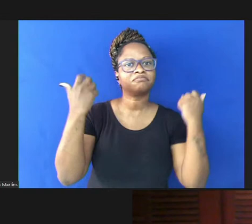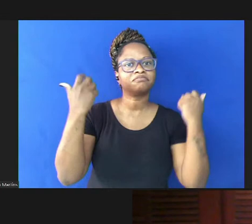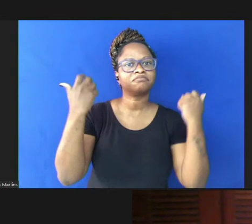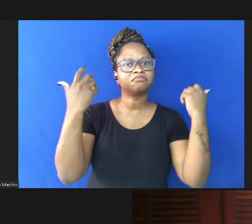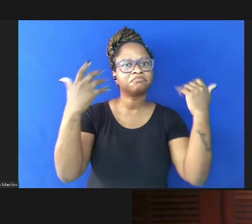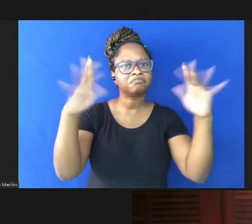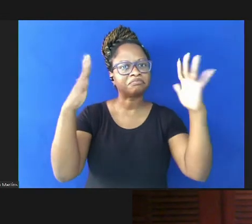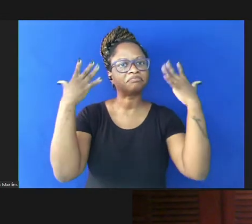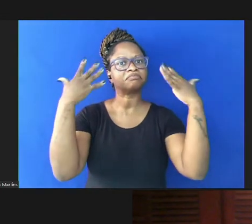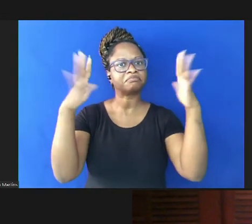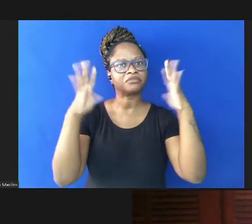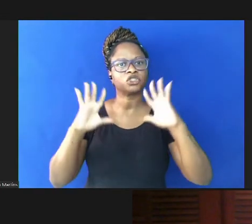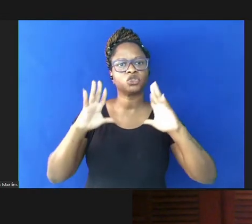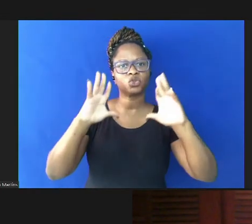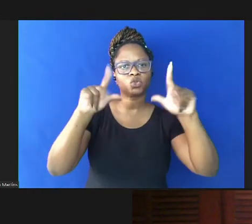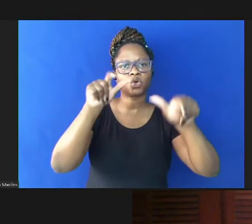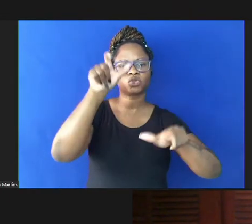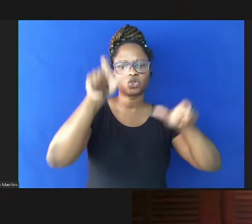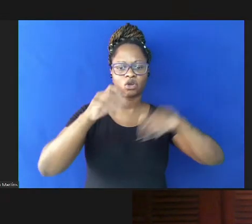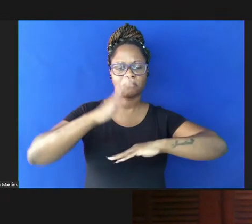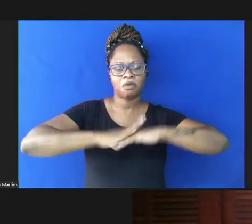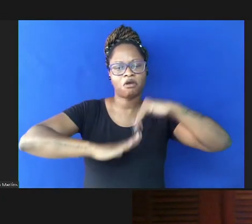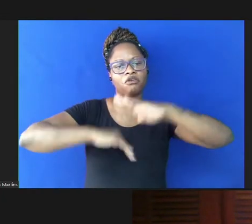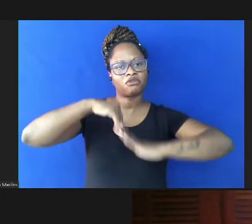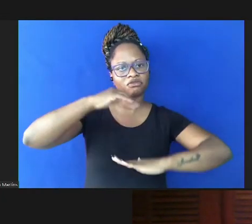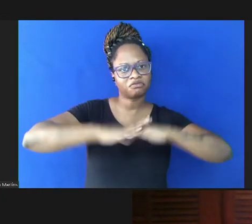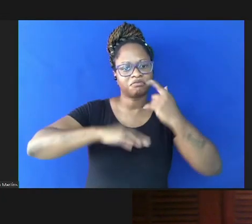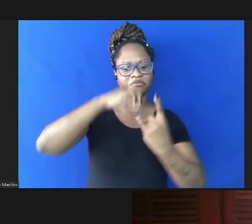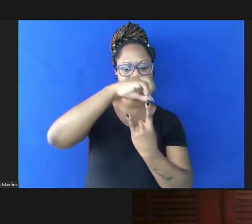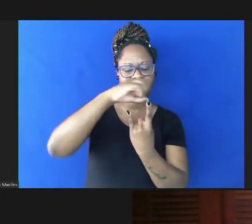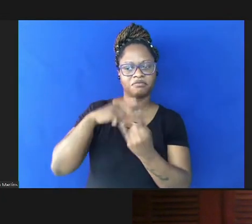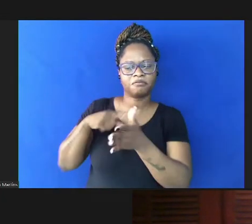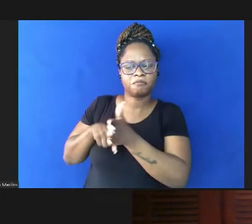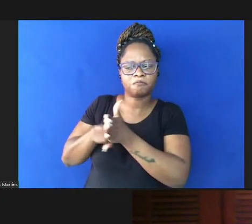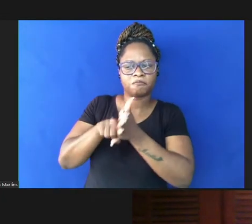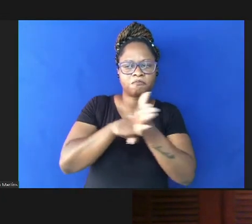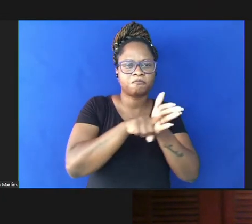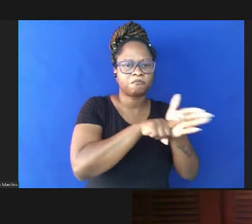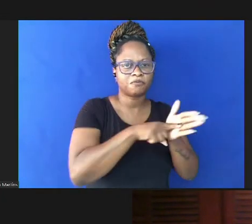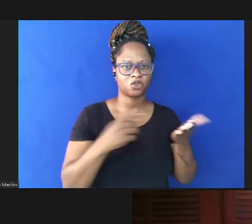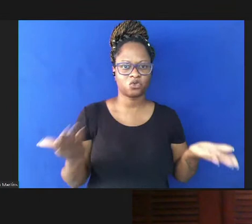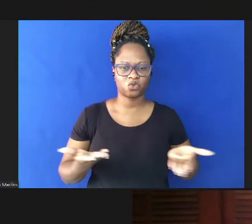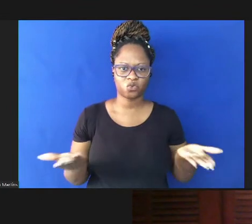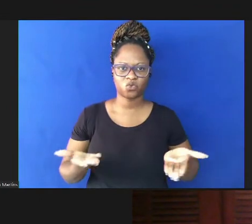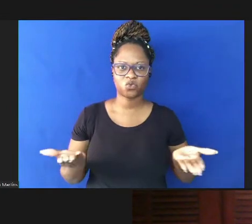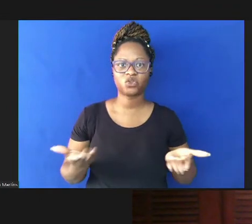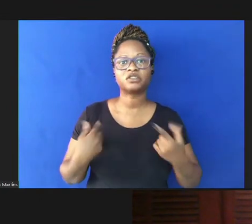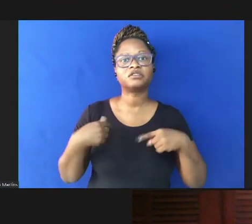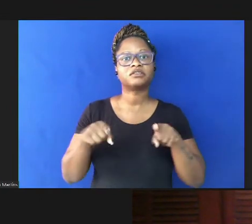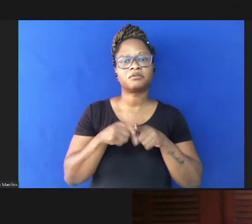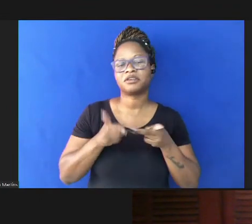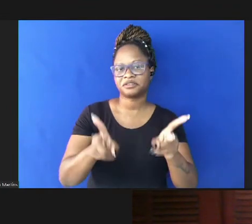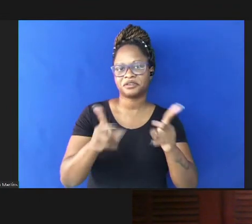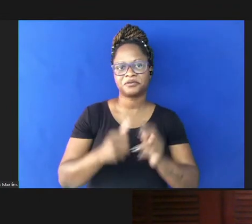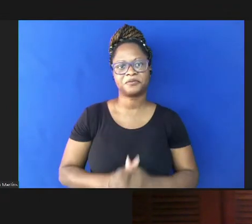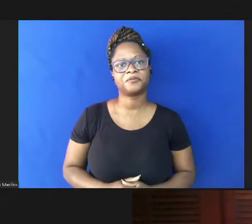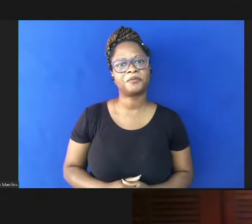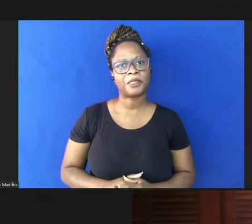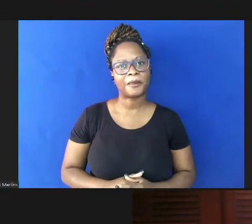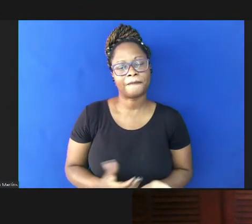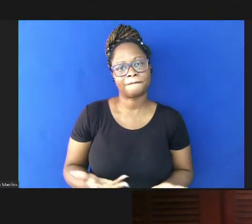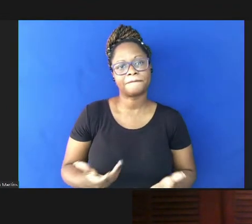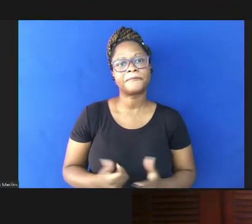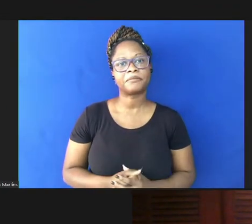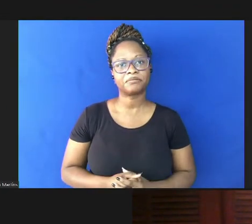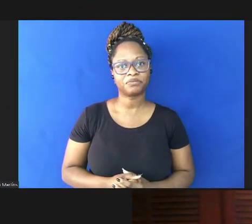os profissionais da Fiocruz envolvidos na pesquisa hoje e, né, sempre. Bom,